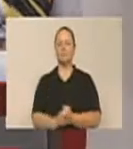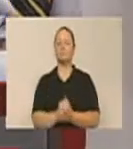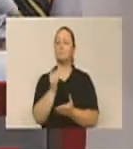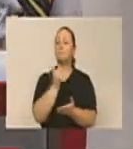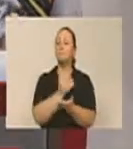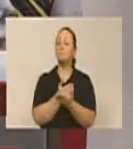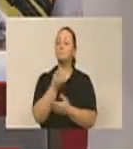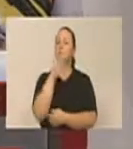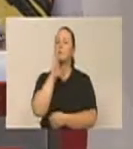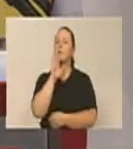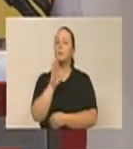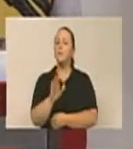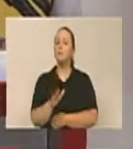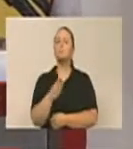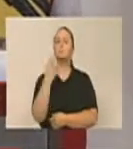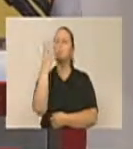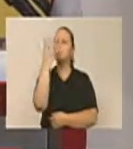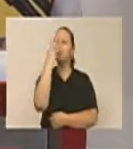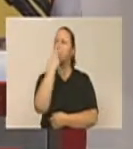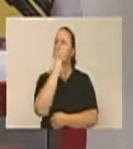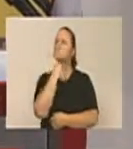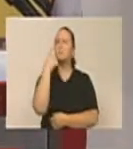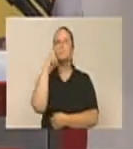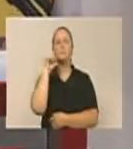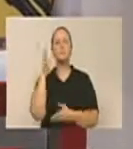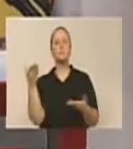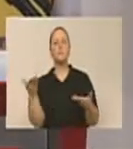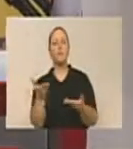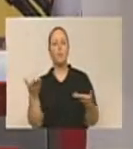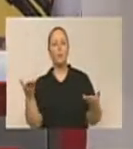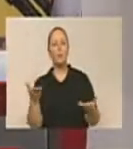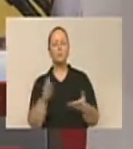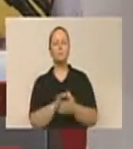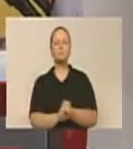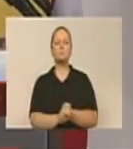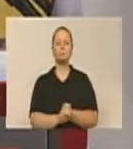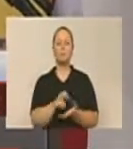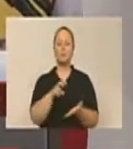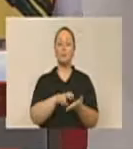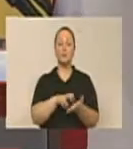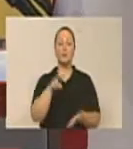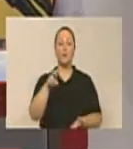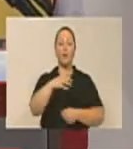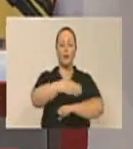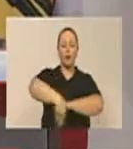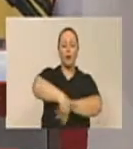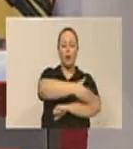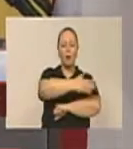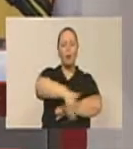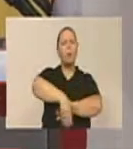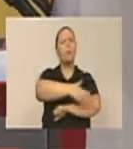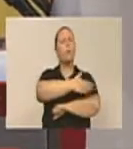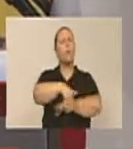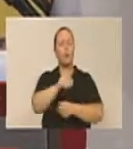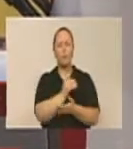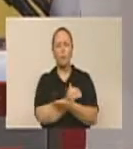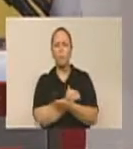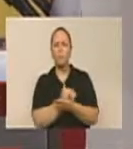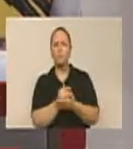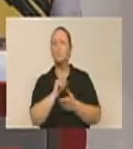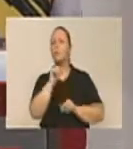está bonito o nosso tempo hoje. Hoje de manhã, altas ruas também já começaram, com a devida chuva